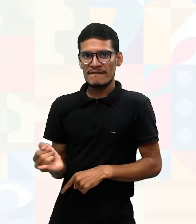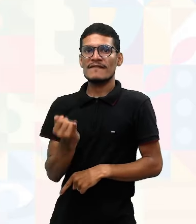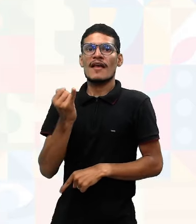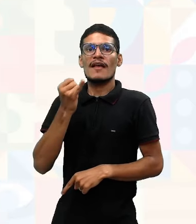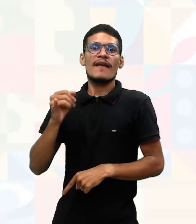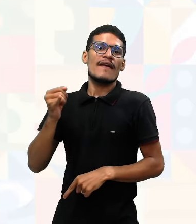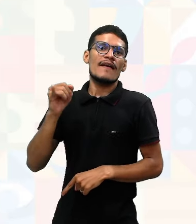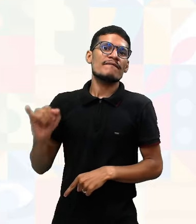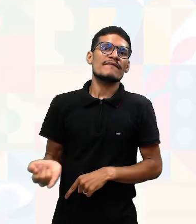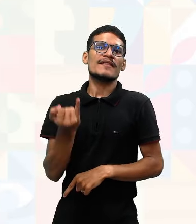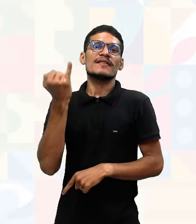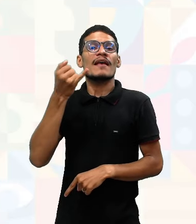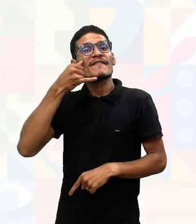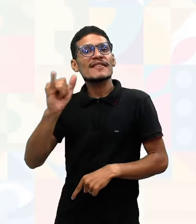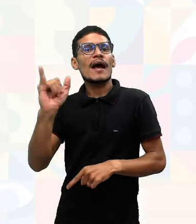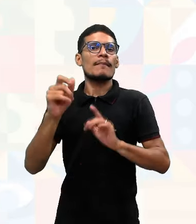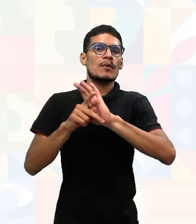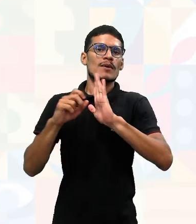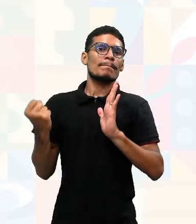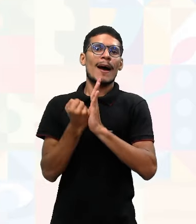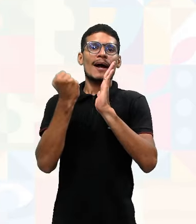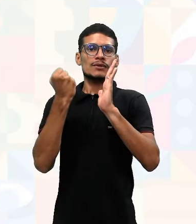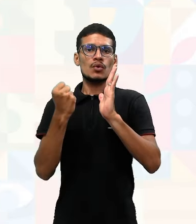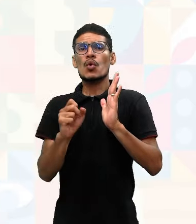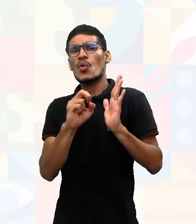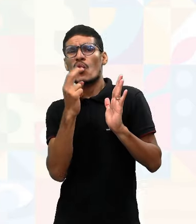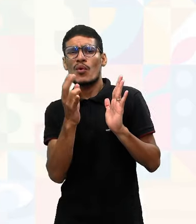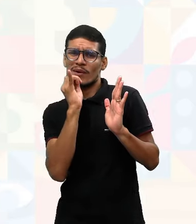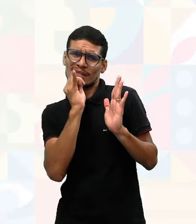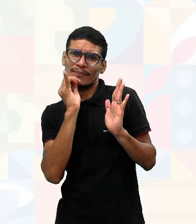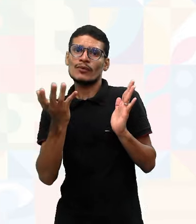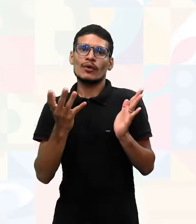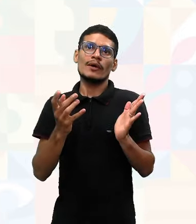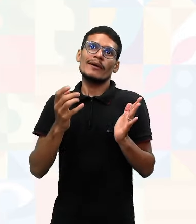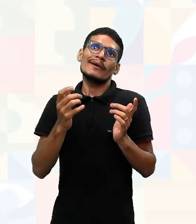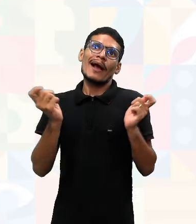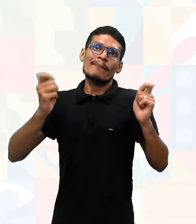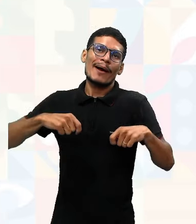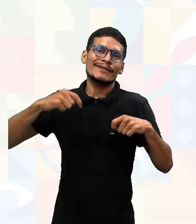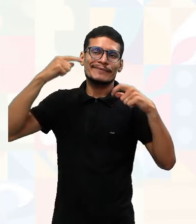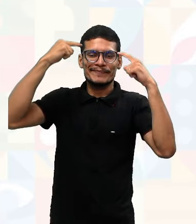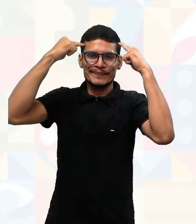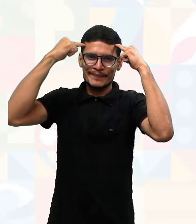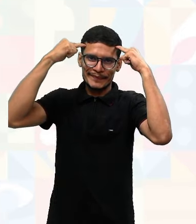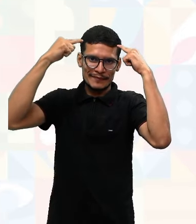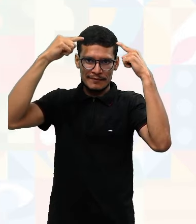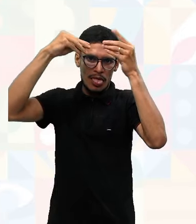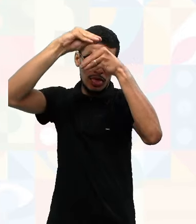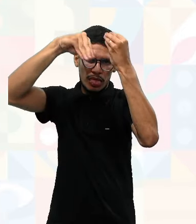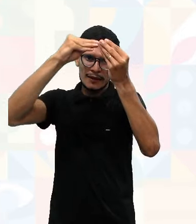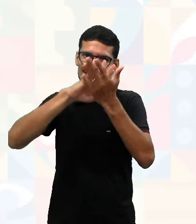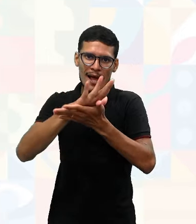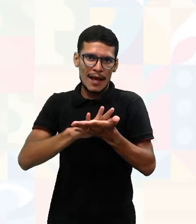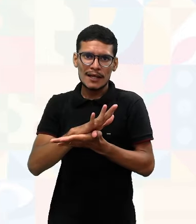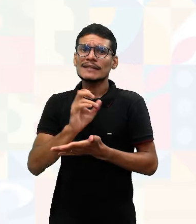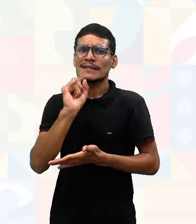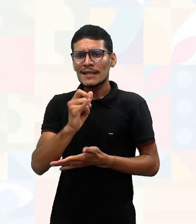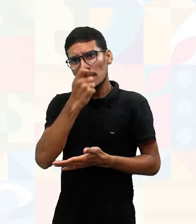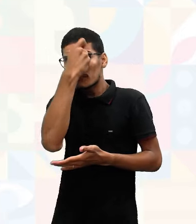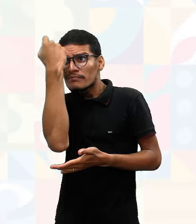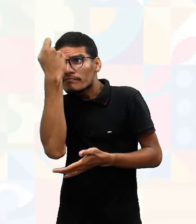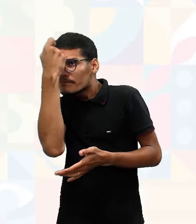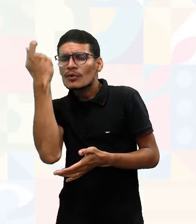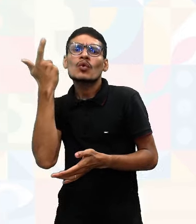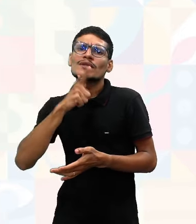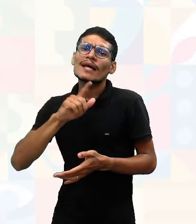membro superior, na cabeça, ou tá com o cabelo penteado. Então, tirou o capacete e penteou o cabelo, tá novo. Luva,